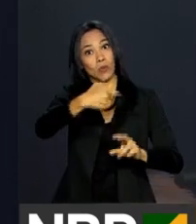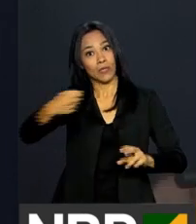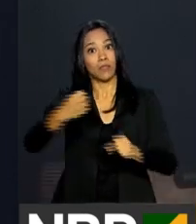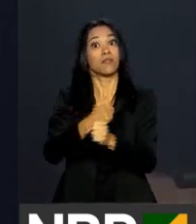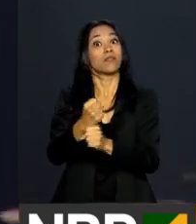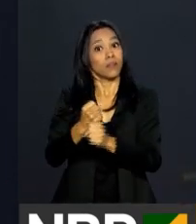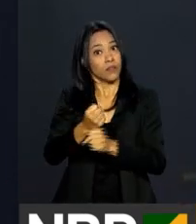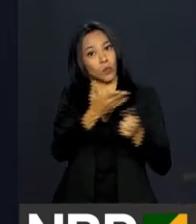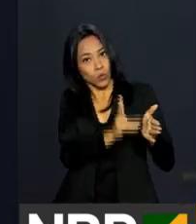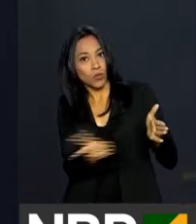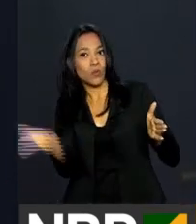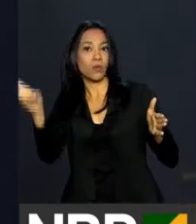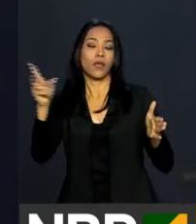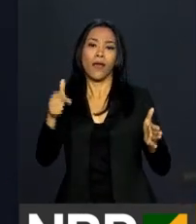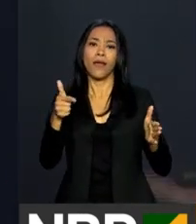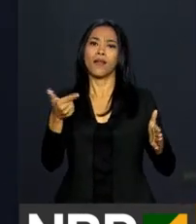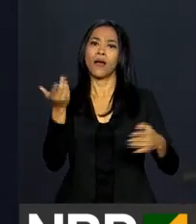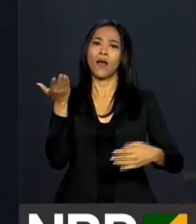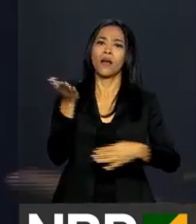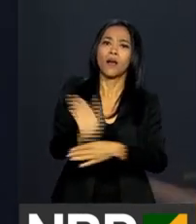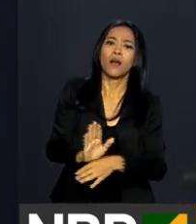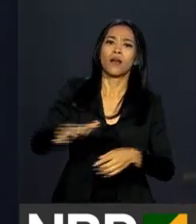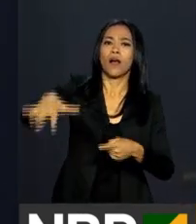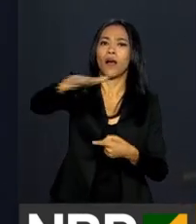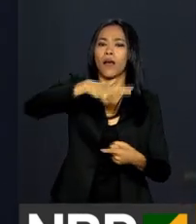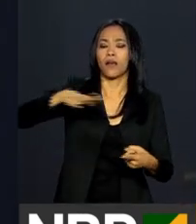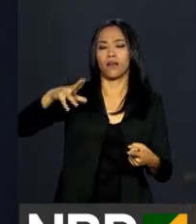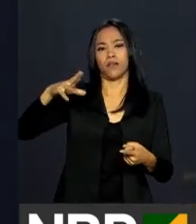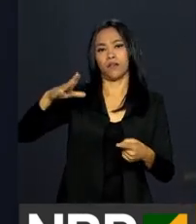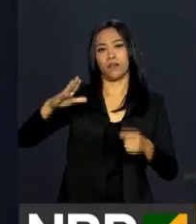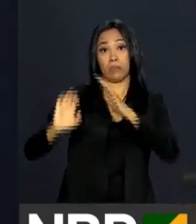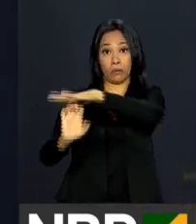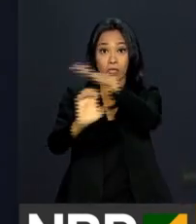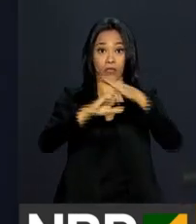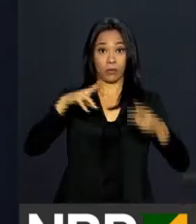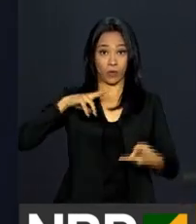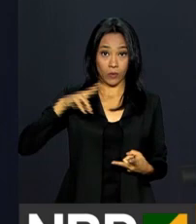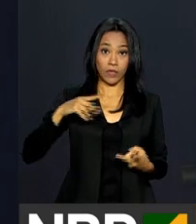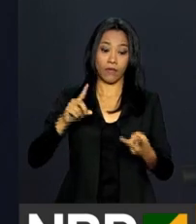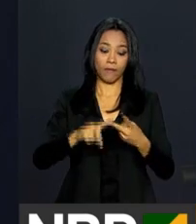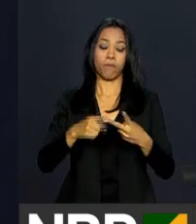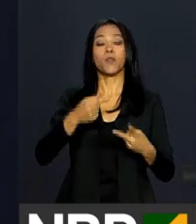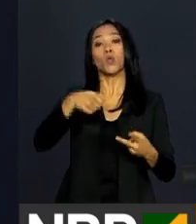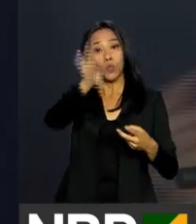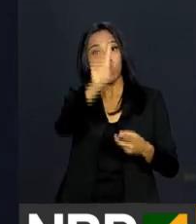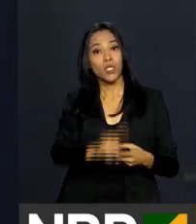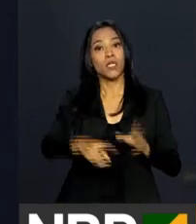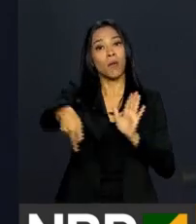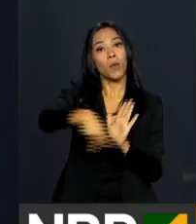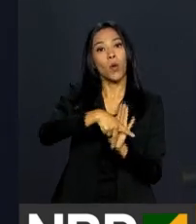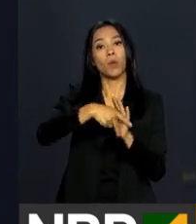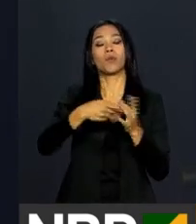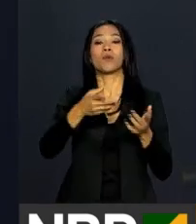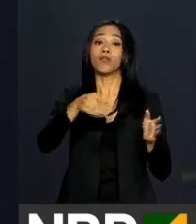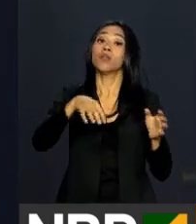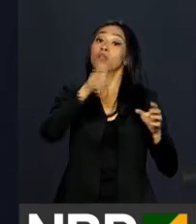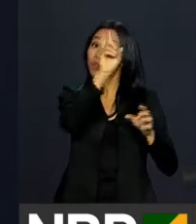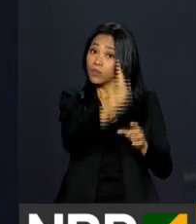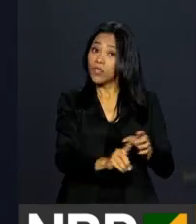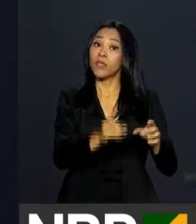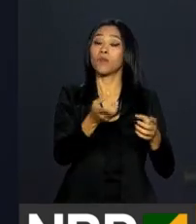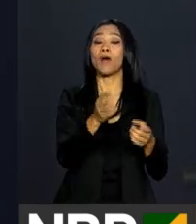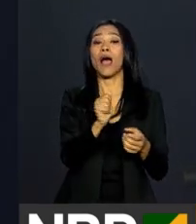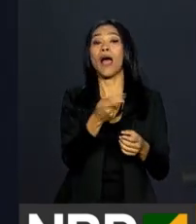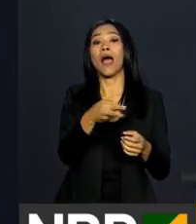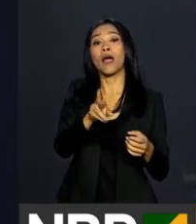ela prestigia a iniciativa privada, prestigia o direito à propriedade, prestigia o agronegócio e prestigia também